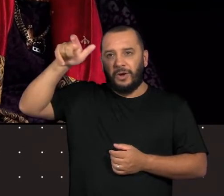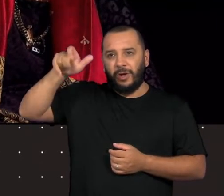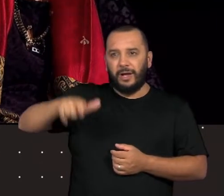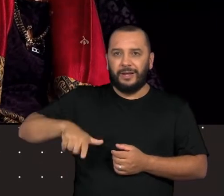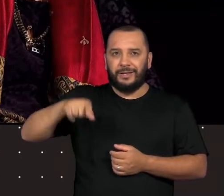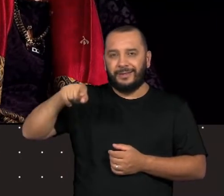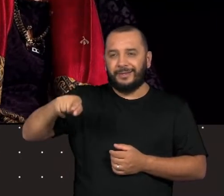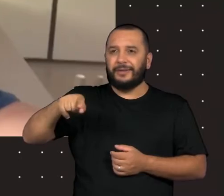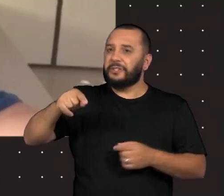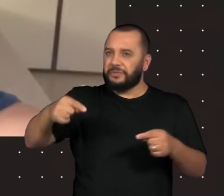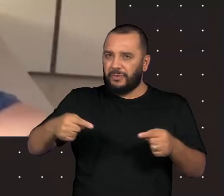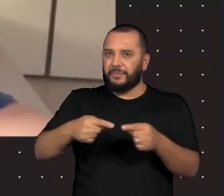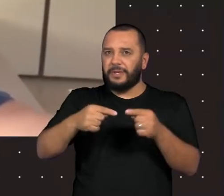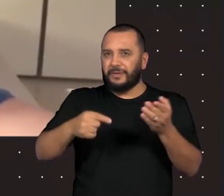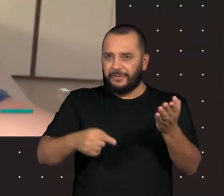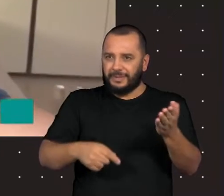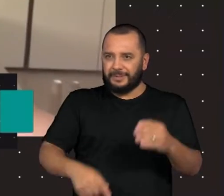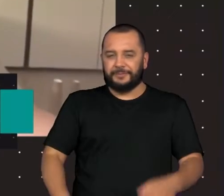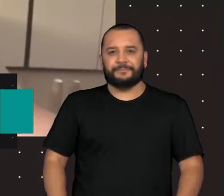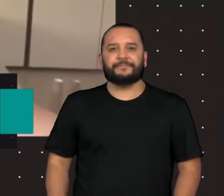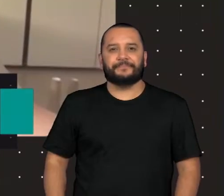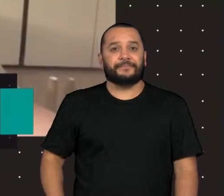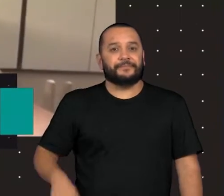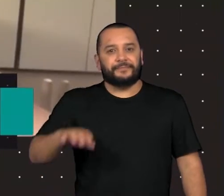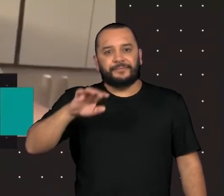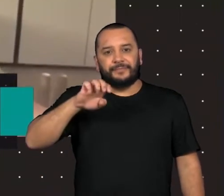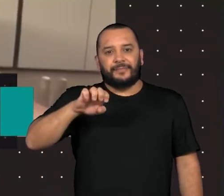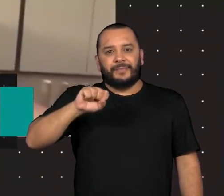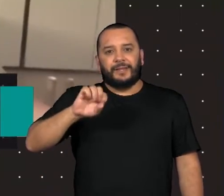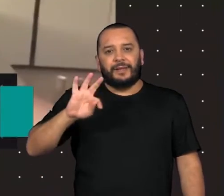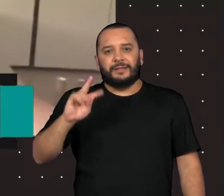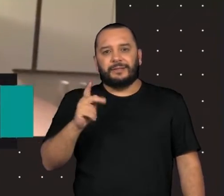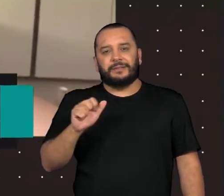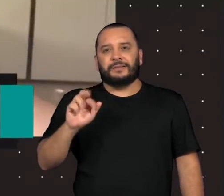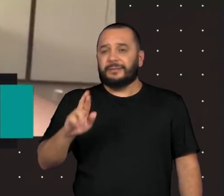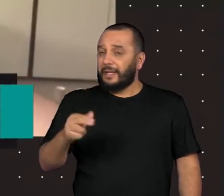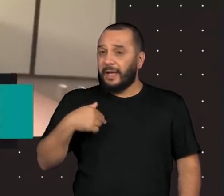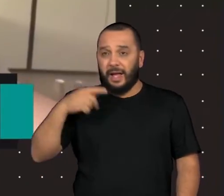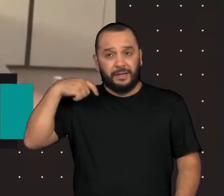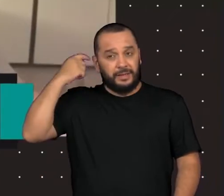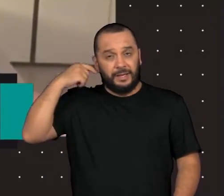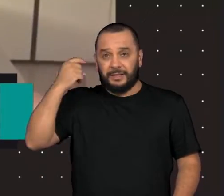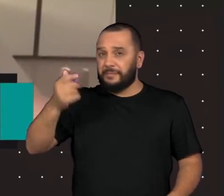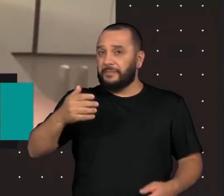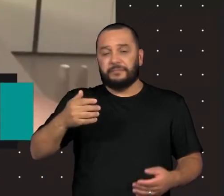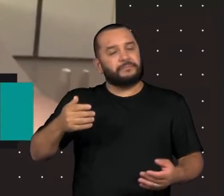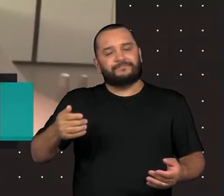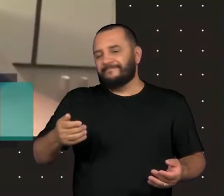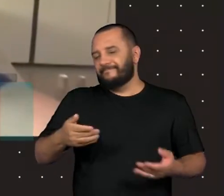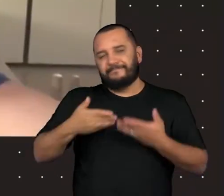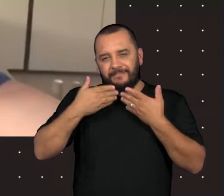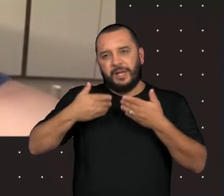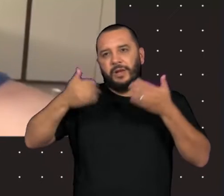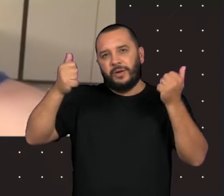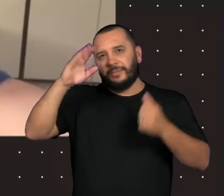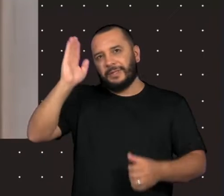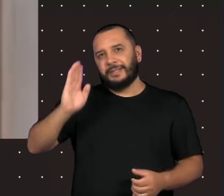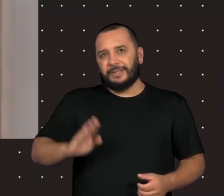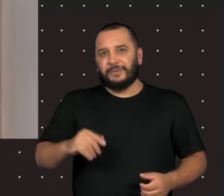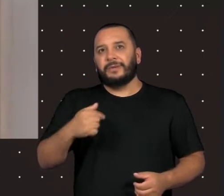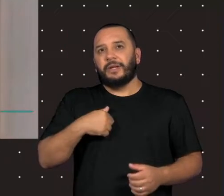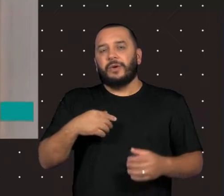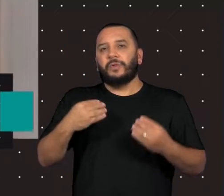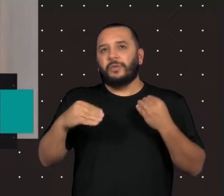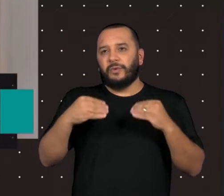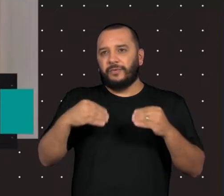muito de você. A Esther Góes, para mim, é uma das maiores atrizes do Brasil. Eu pude comprovar isso fazendo com ela a novela Amor e Intrigas na Record. Ela